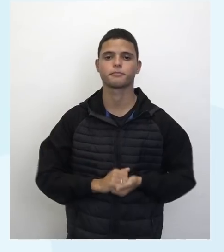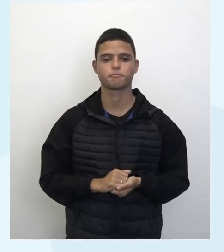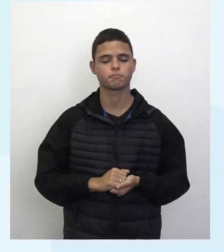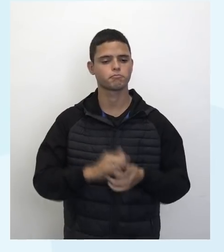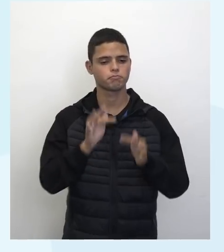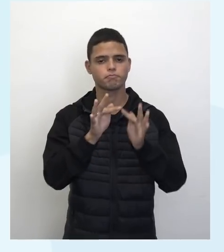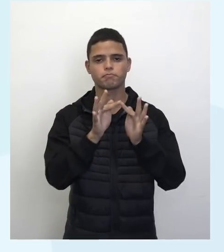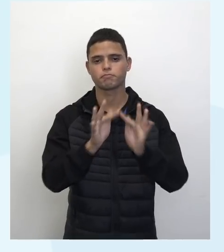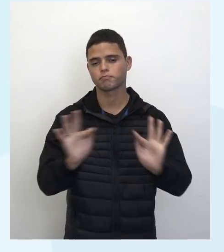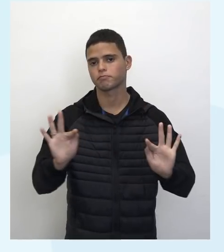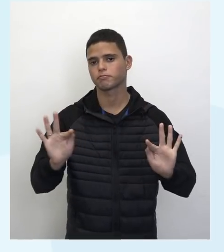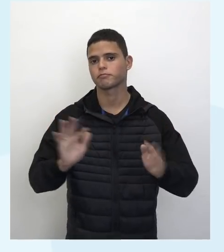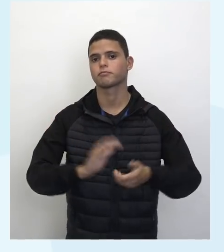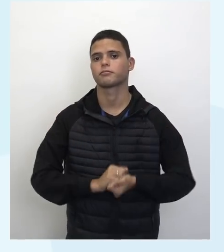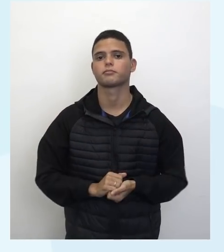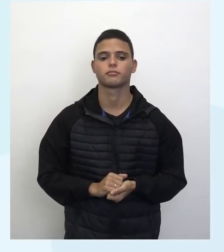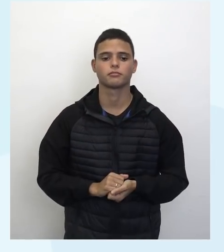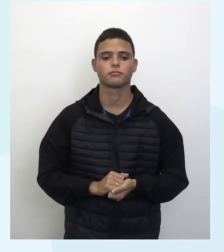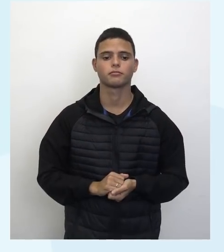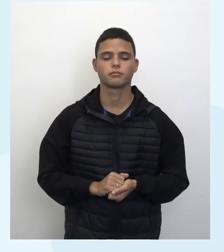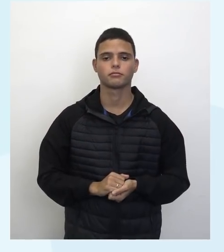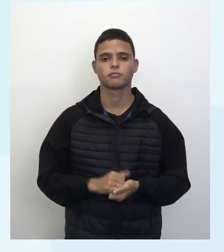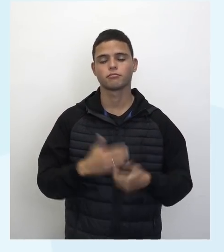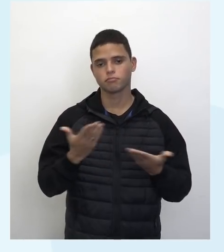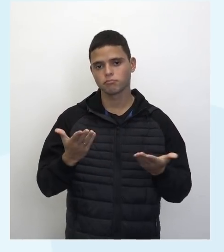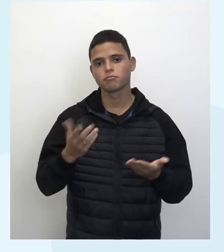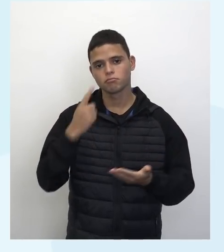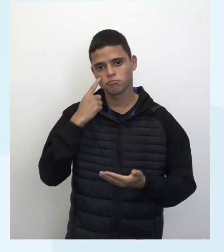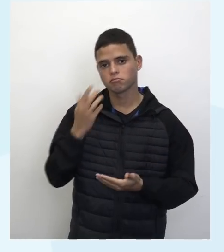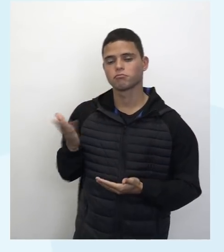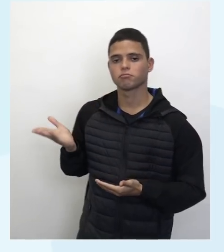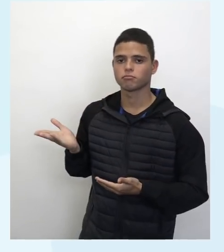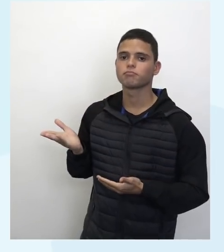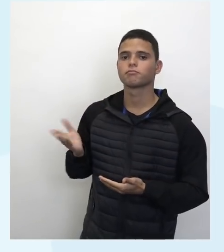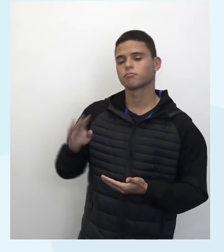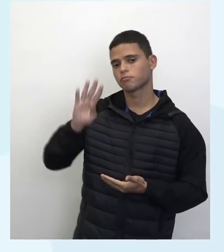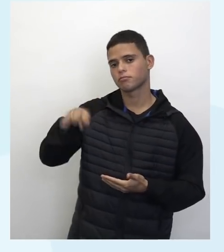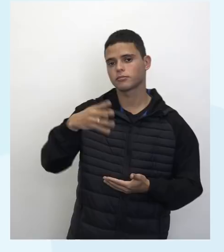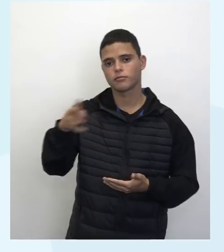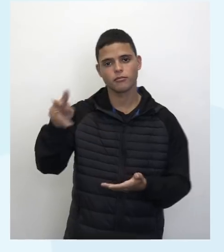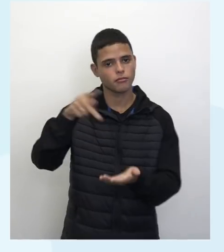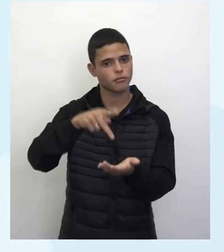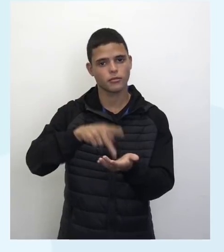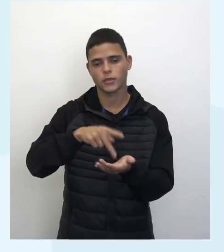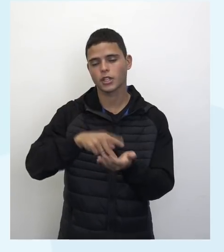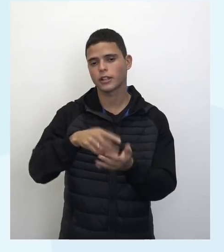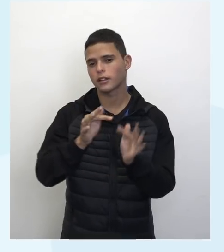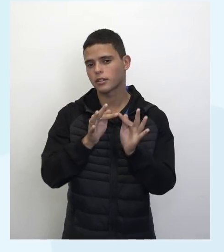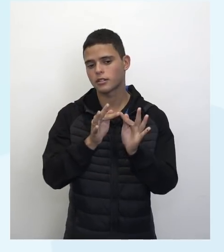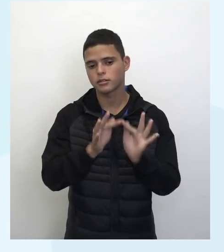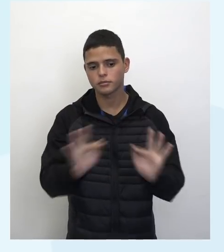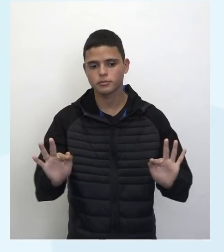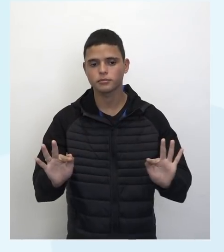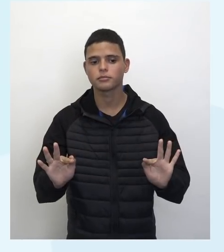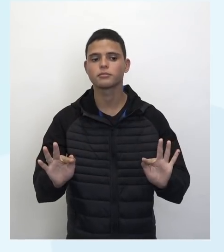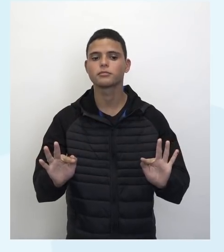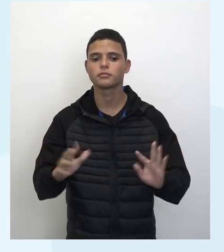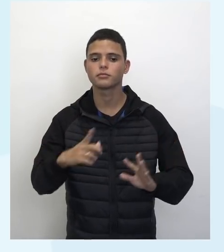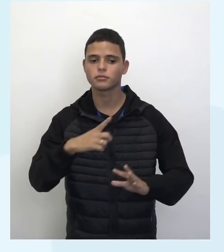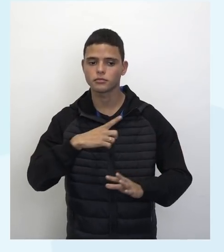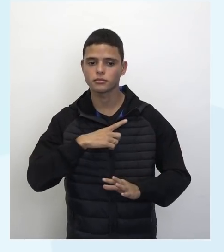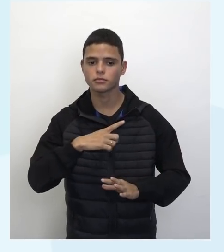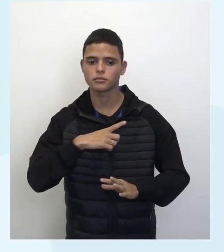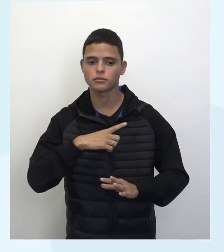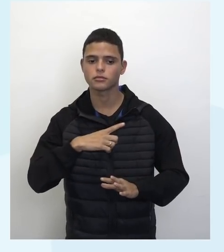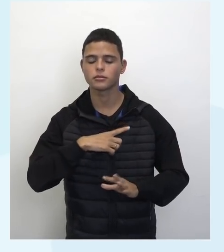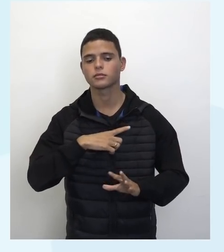bem simples. Né? É uma tabelinha ali com... Você tem uma proposição, tá?